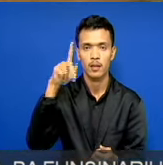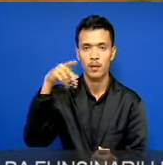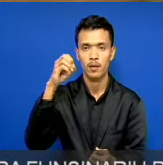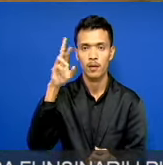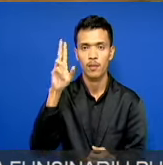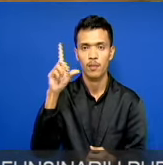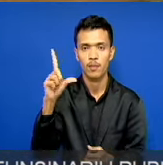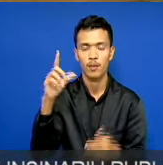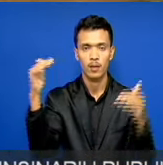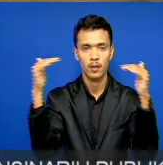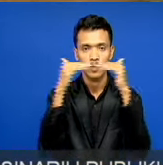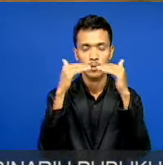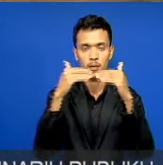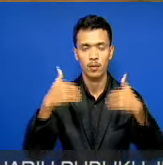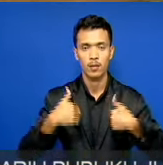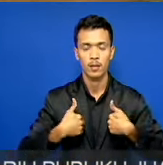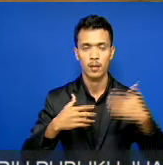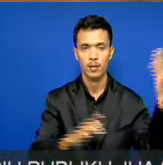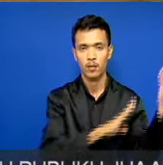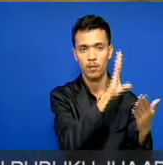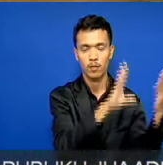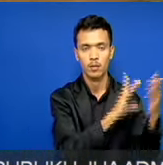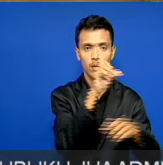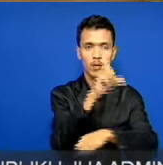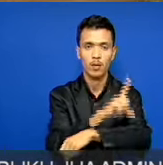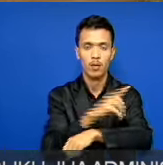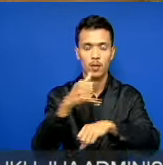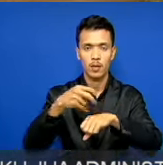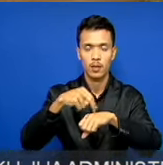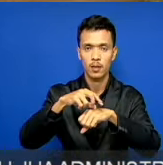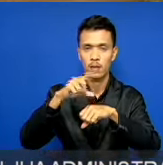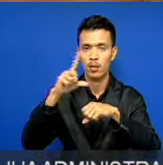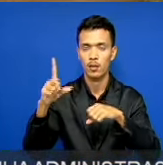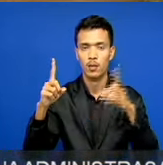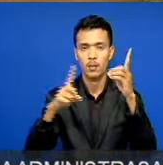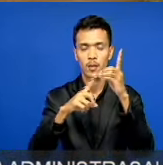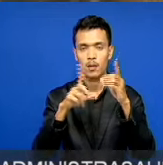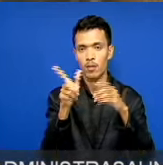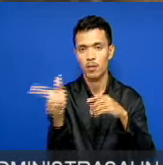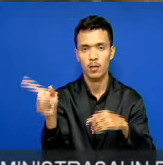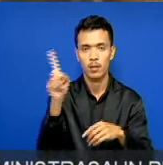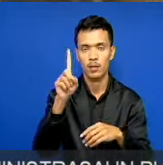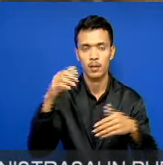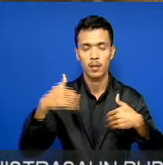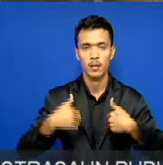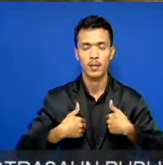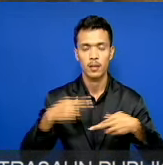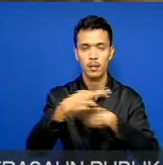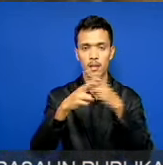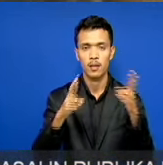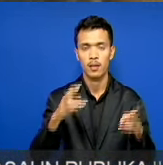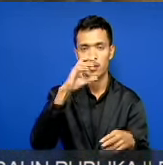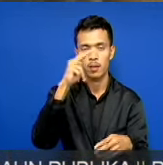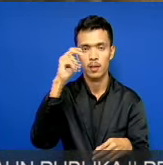organiza seminário e a âmbito comemoração Lorong Internacional Tortura, Badala Rua Nulu Racing Ida e a Salão Conferência